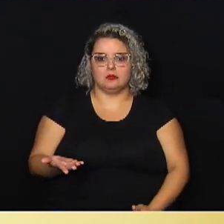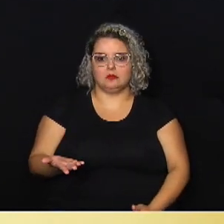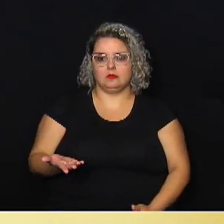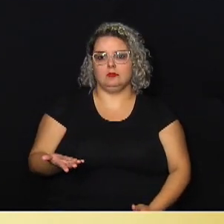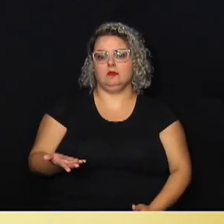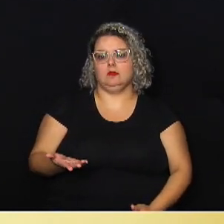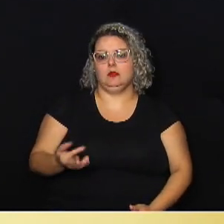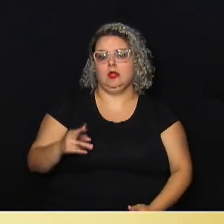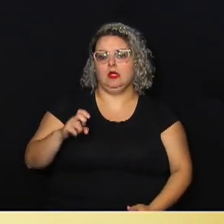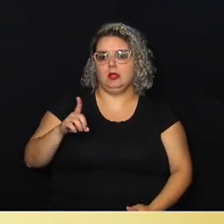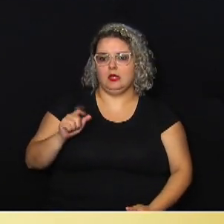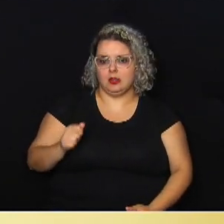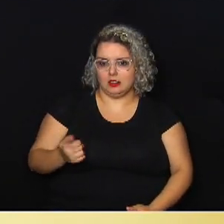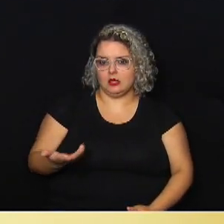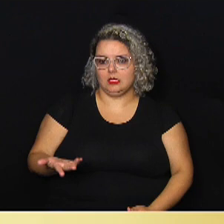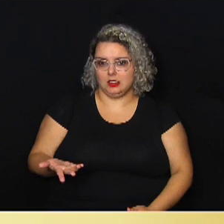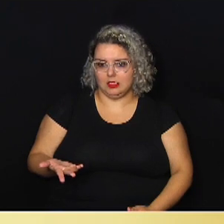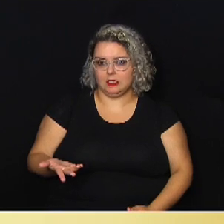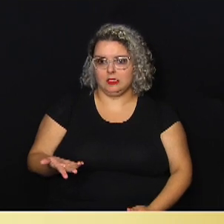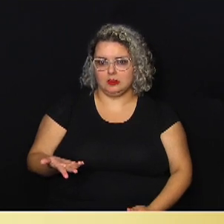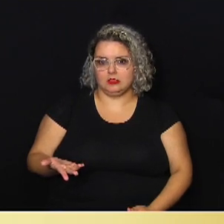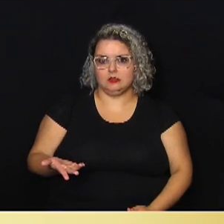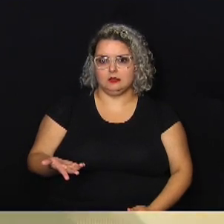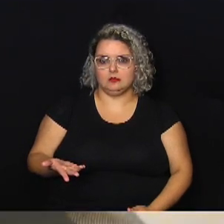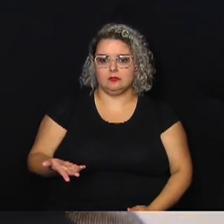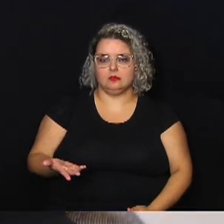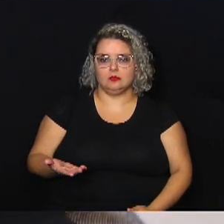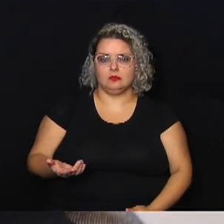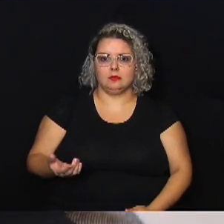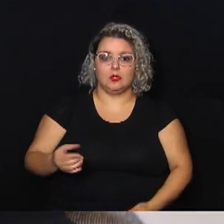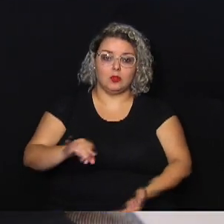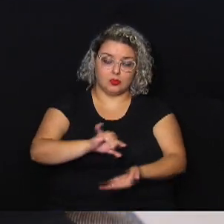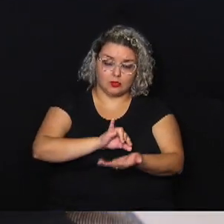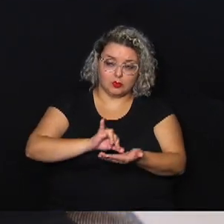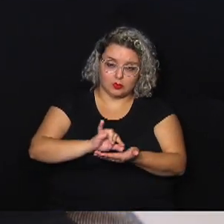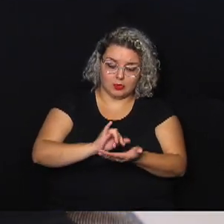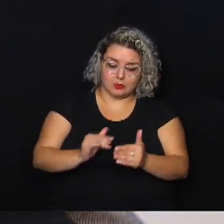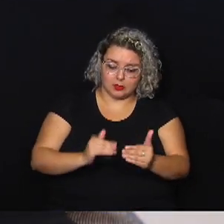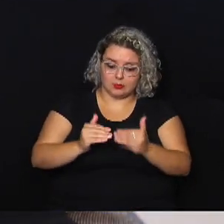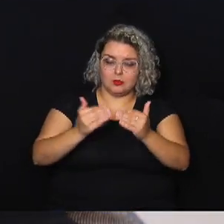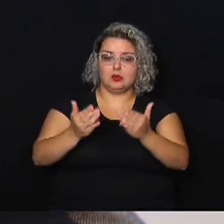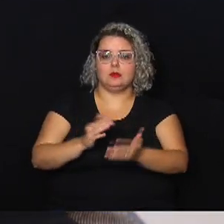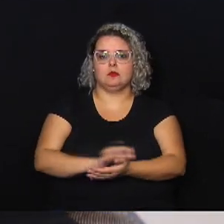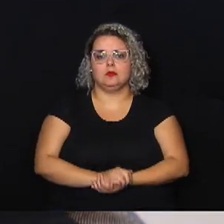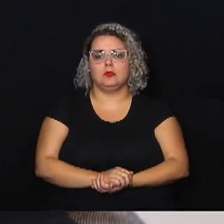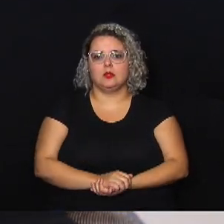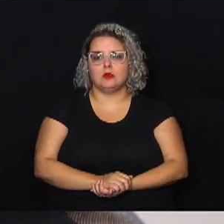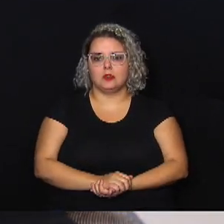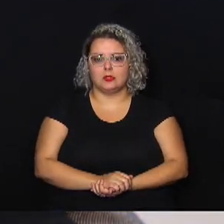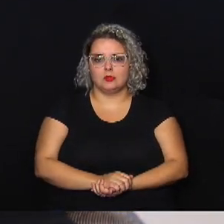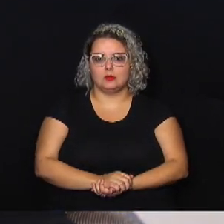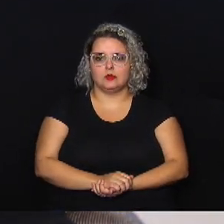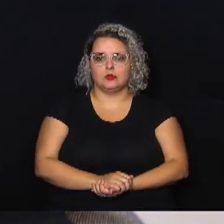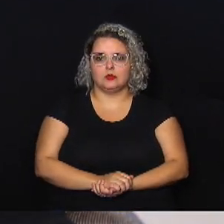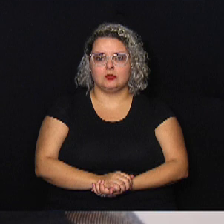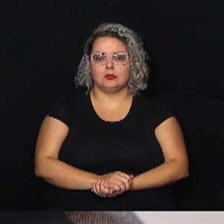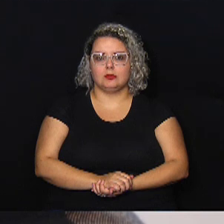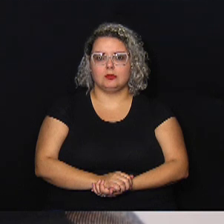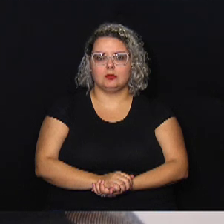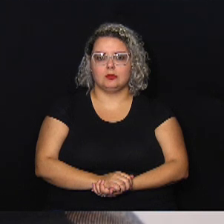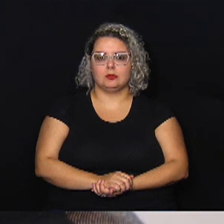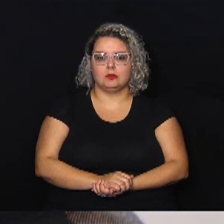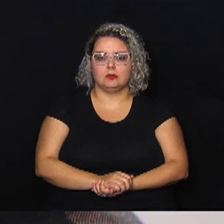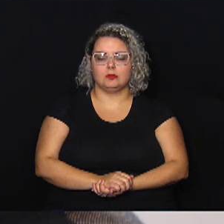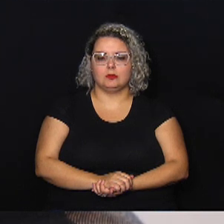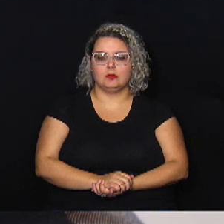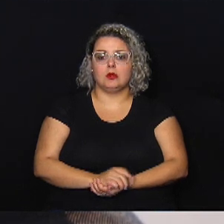renda do capital produtivo, a pessoa ser empreendedora, trabalhador por conta própria.